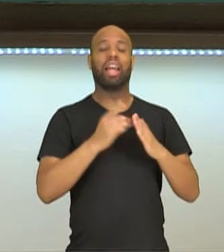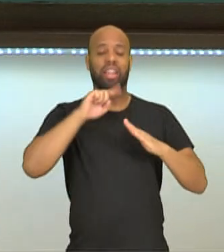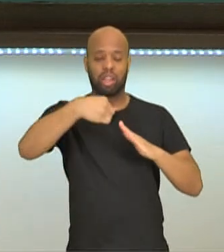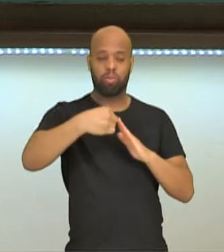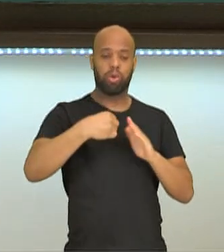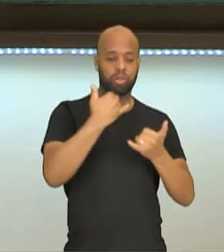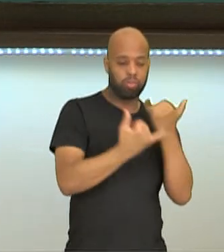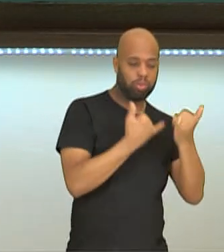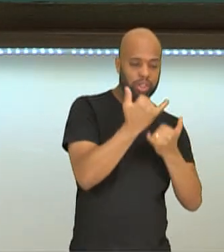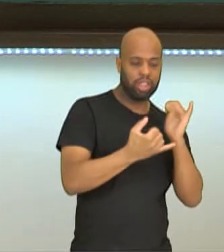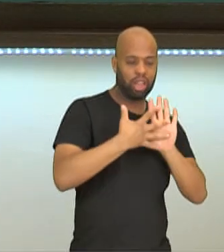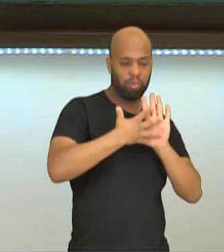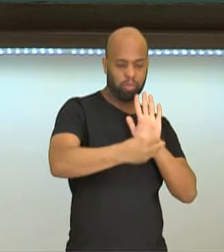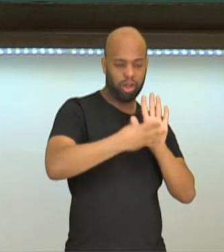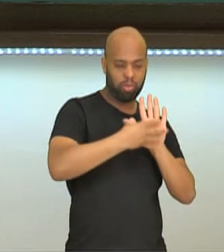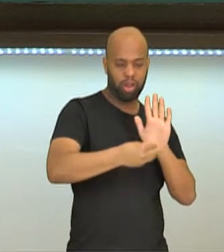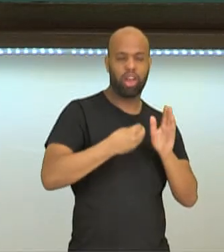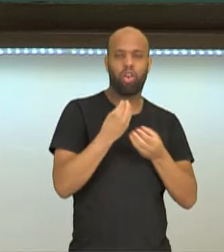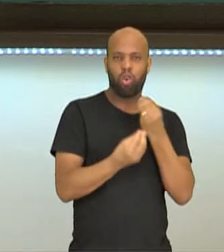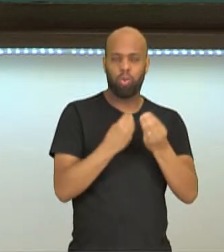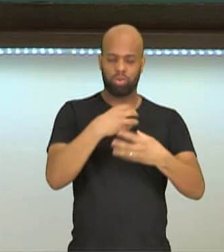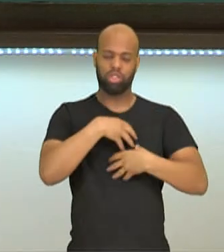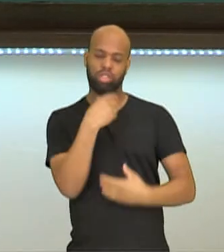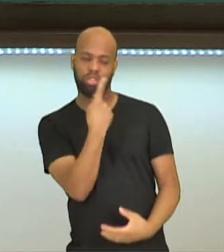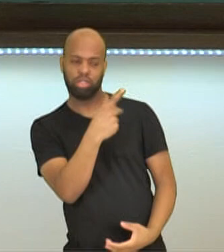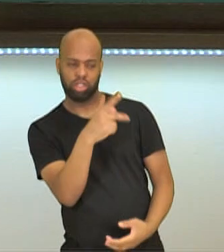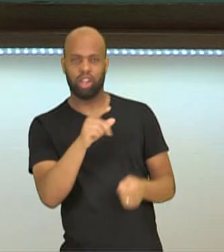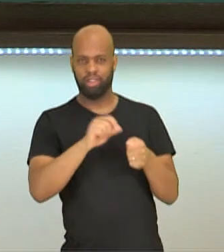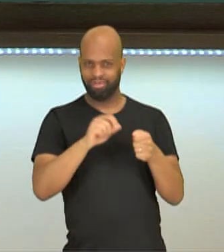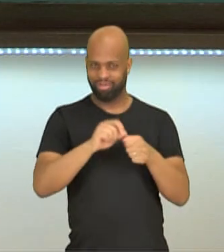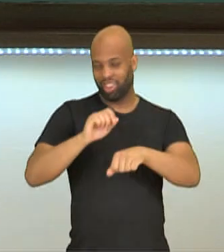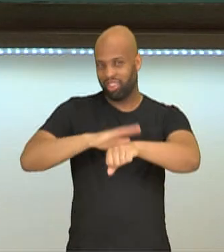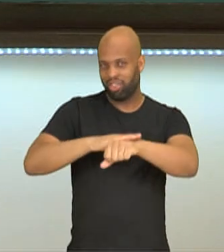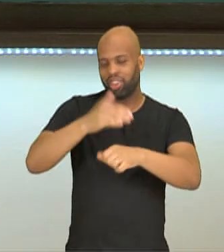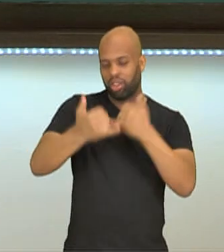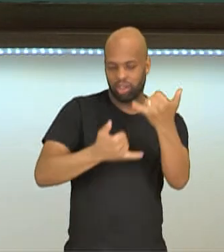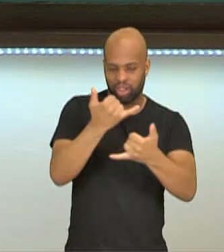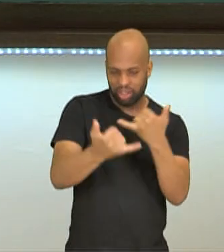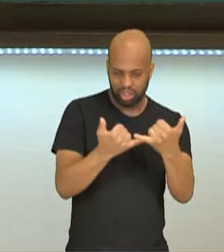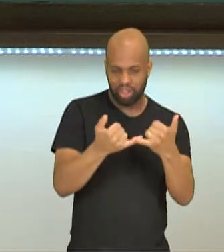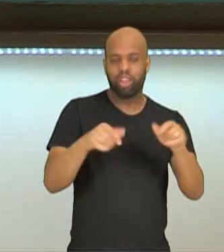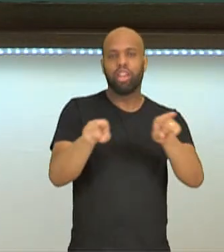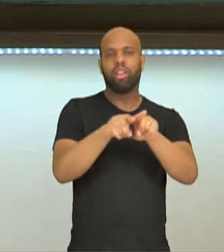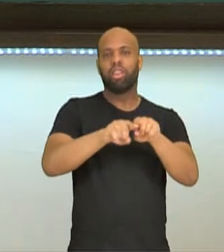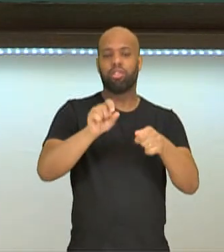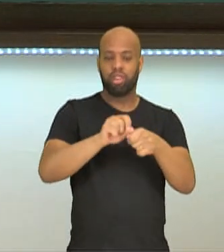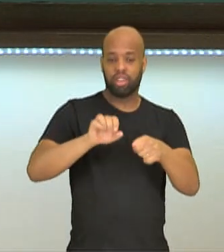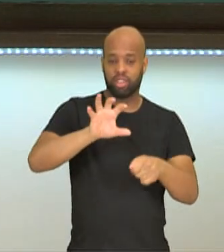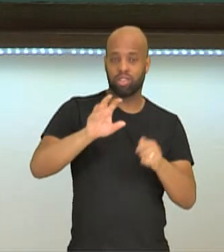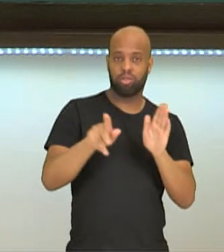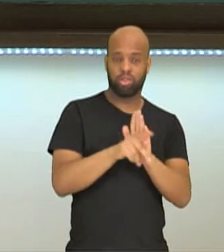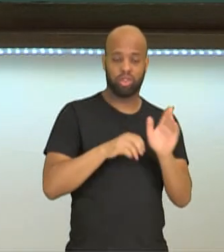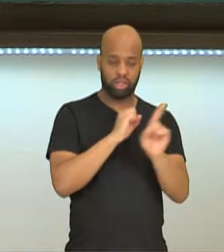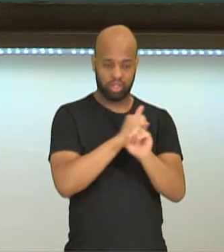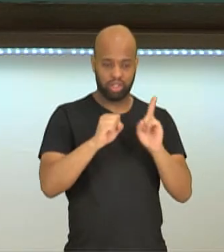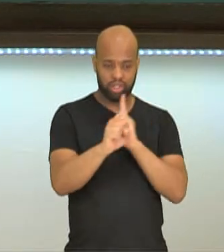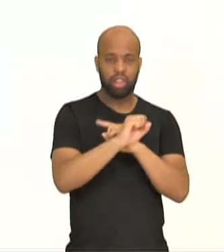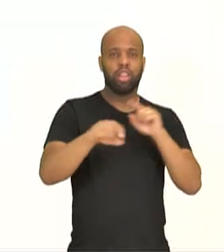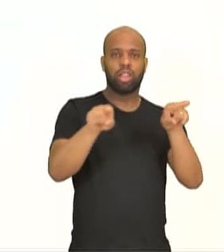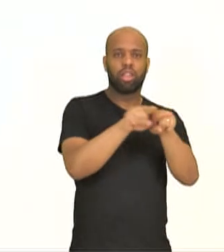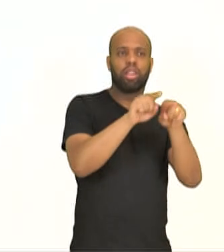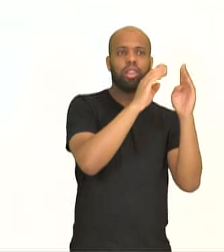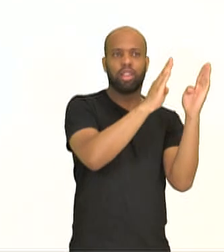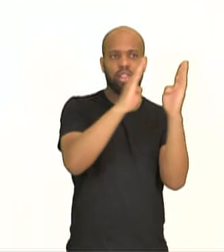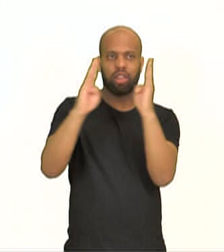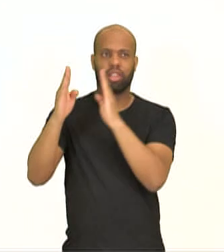dela. E nós conseguimos associar isso para sociedades e espaços de tempo também. No caso, a brincadeira